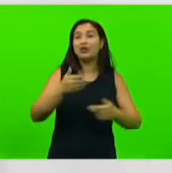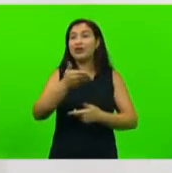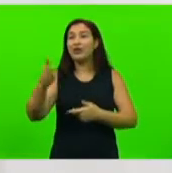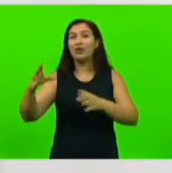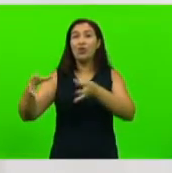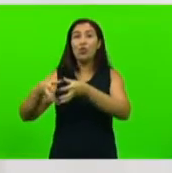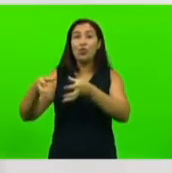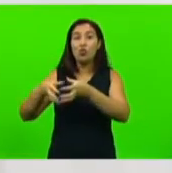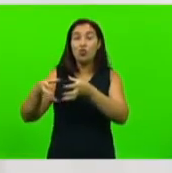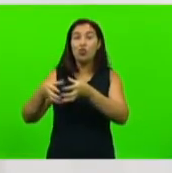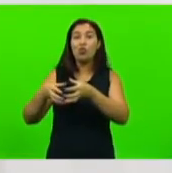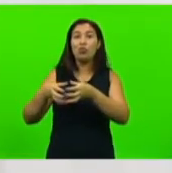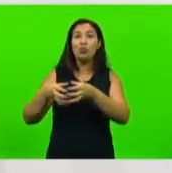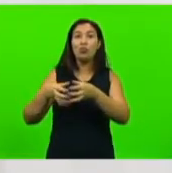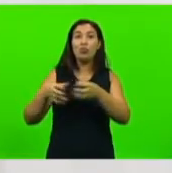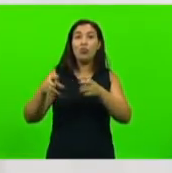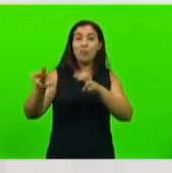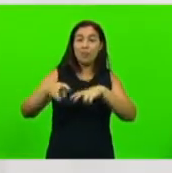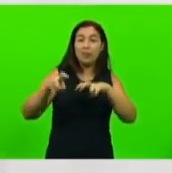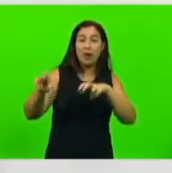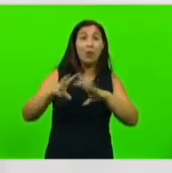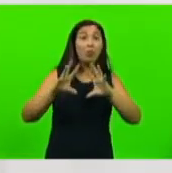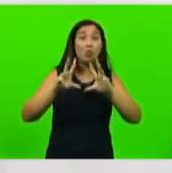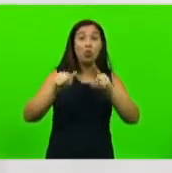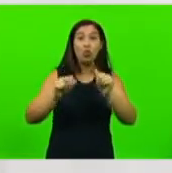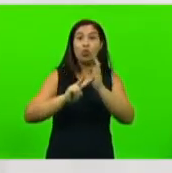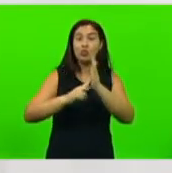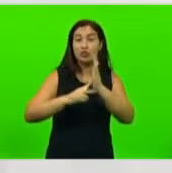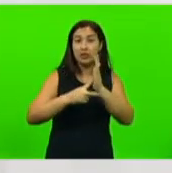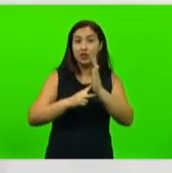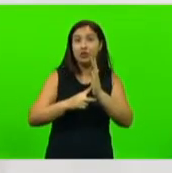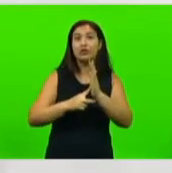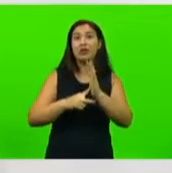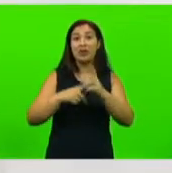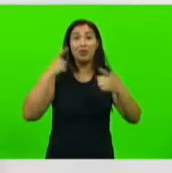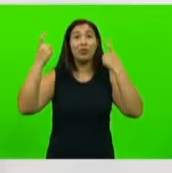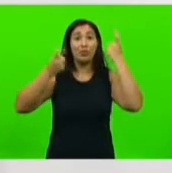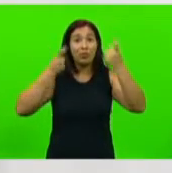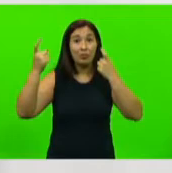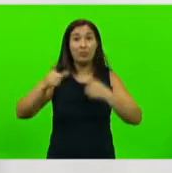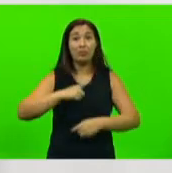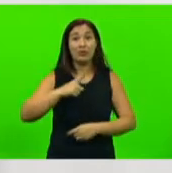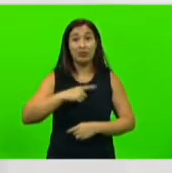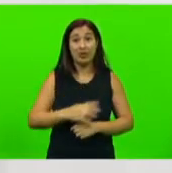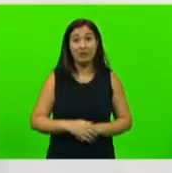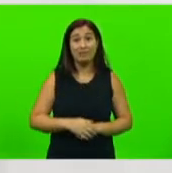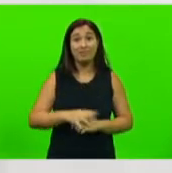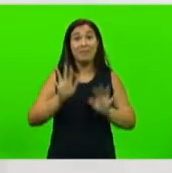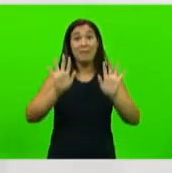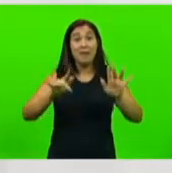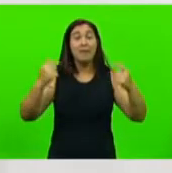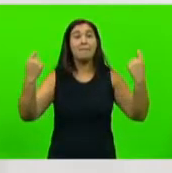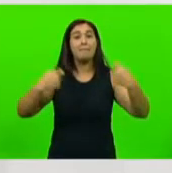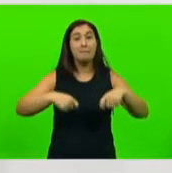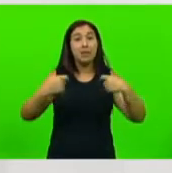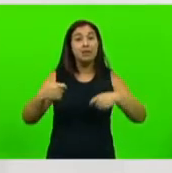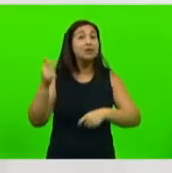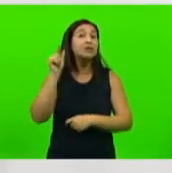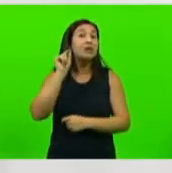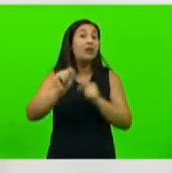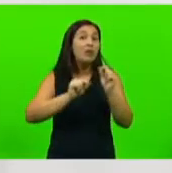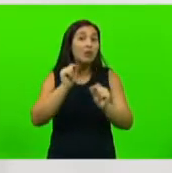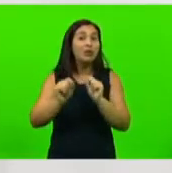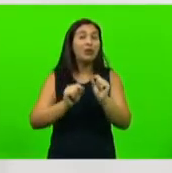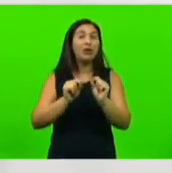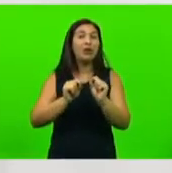entidades do campo, a FETRAF, a Via Campesina, o Movimento dos Pequenos Agricultores, porque precisa, de alguma forma, chegar